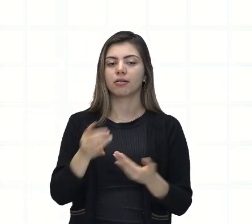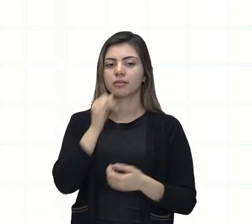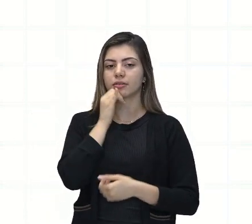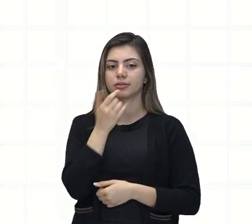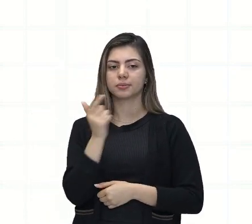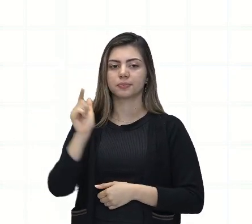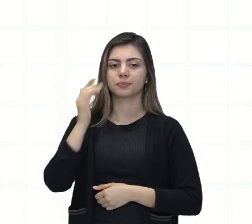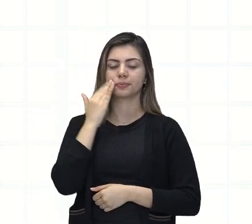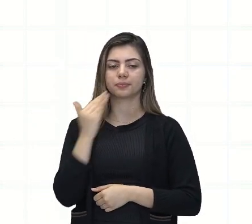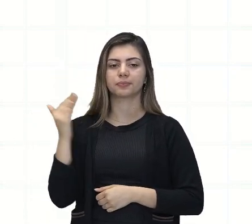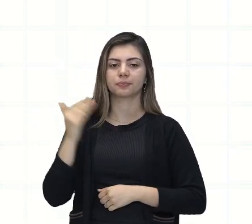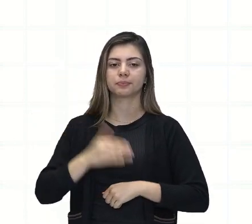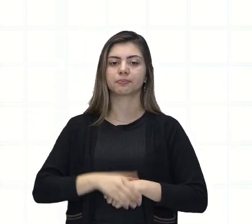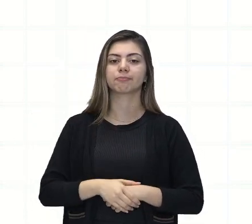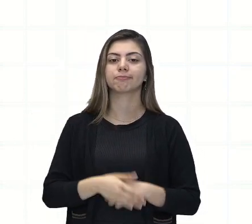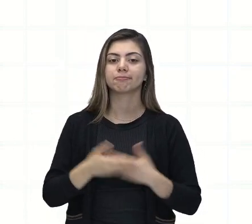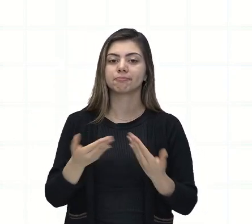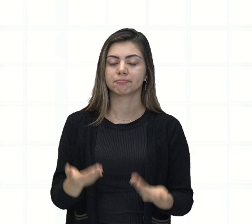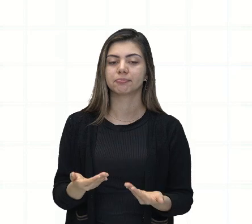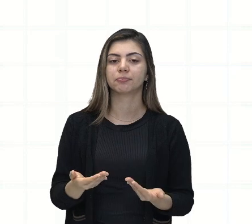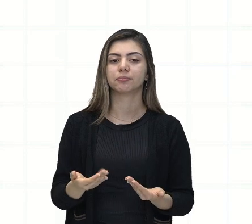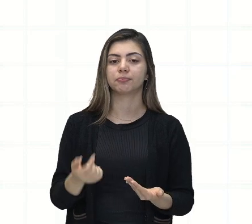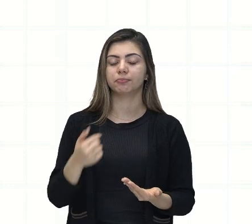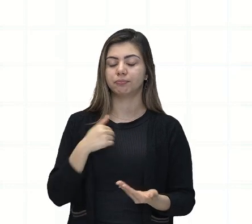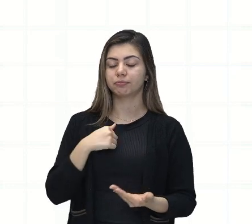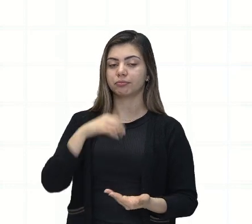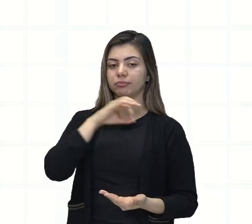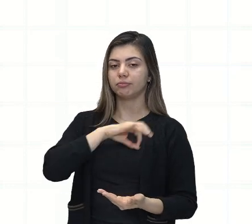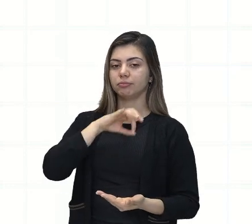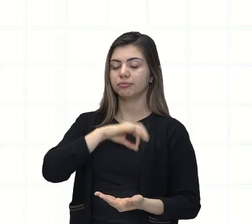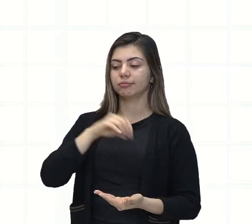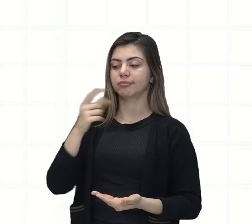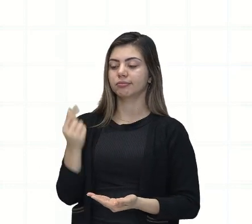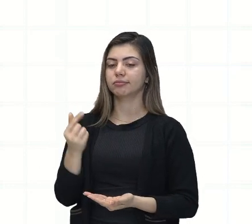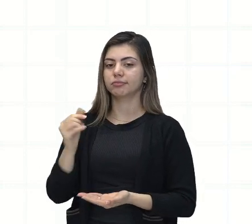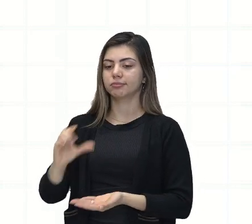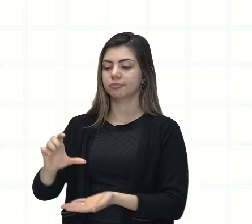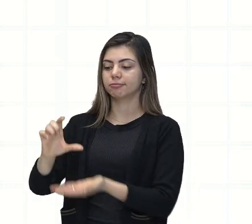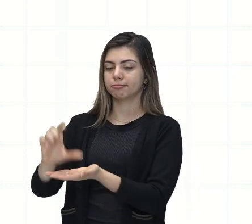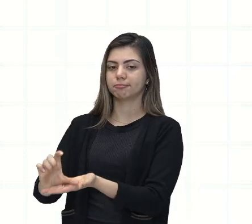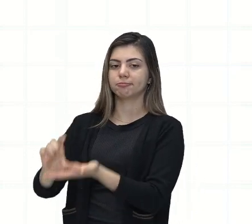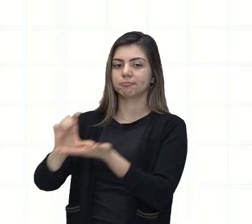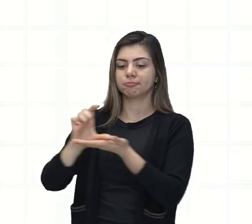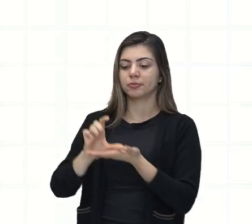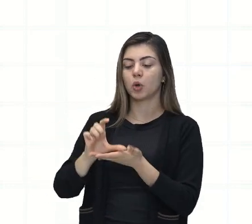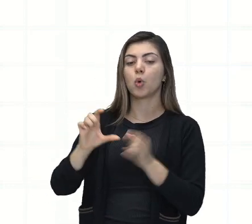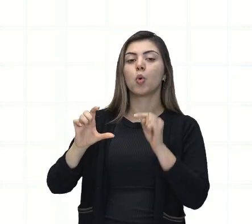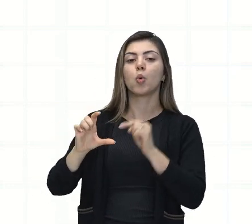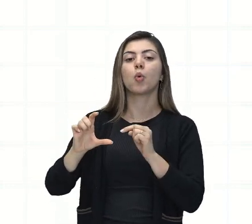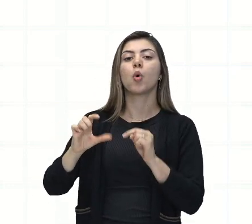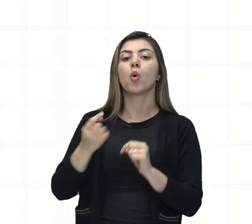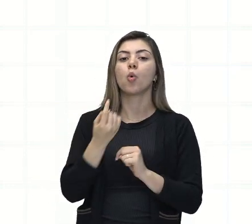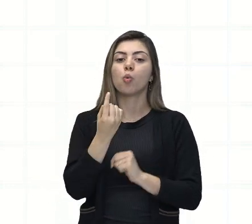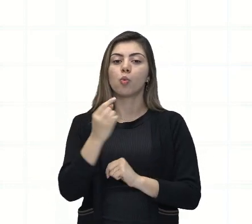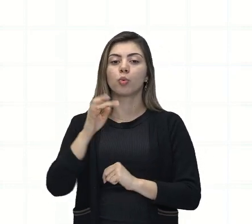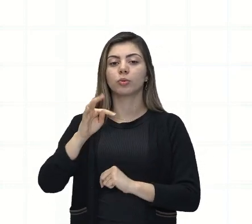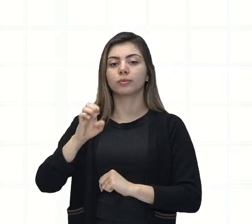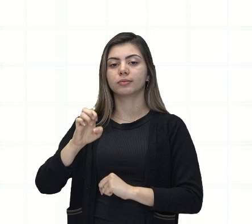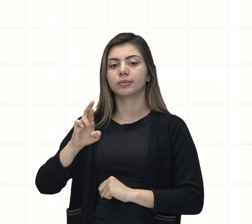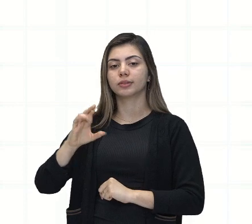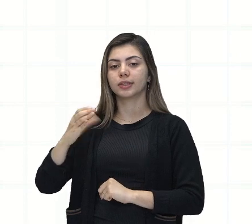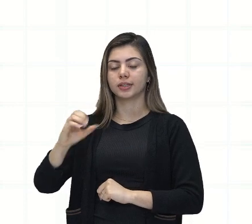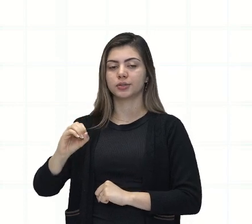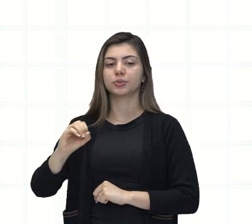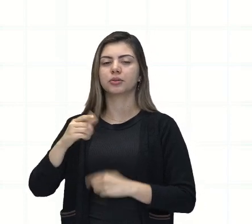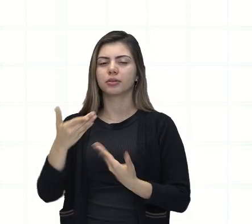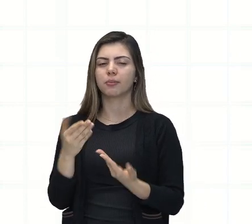exemplo, B, recebi 1/3 do salário. Então, o eu também está